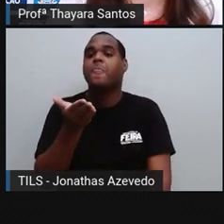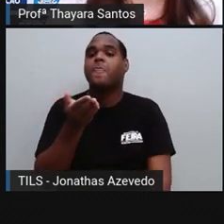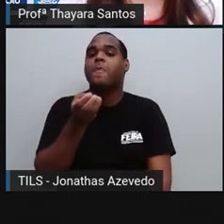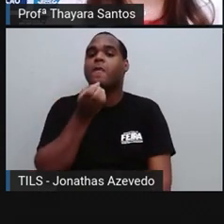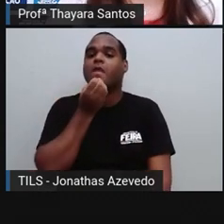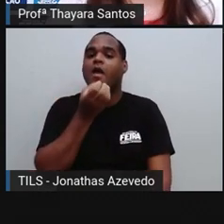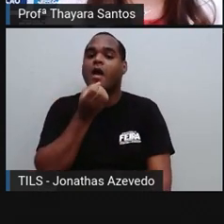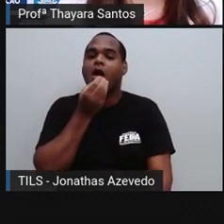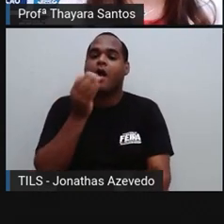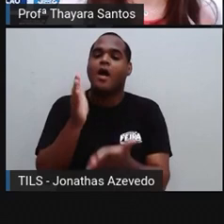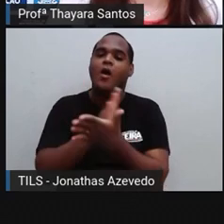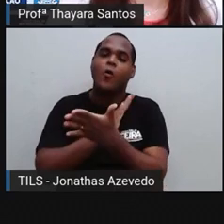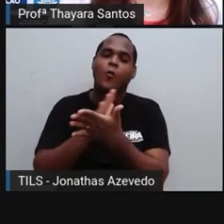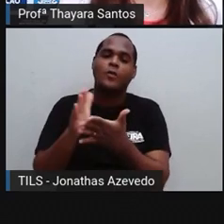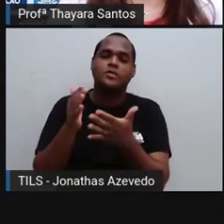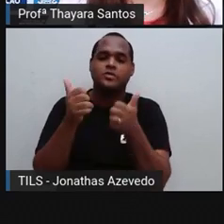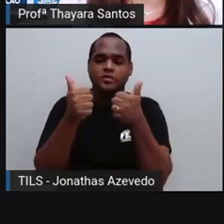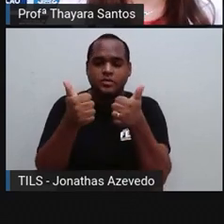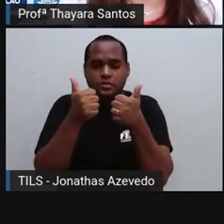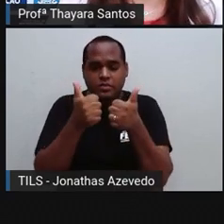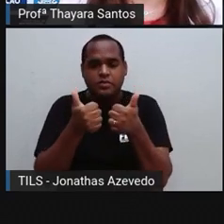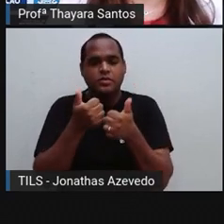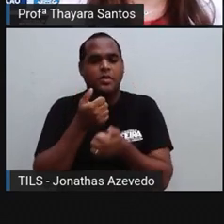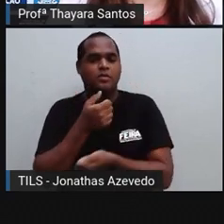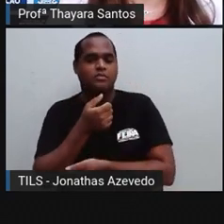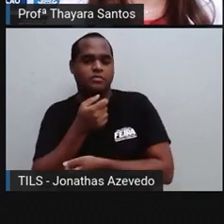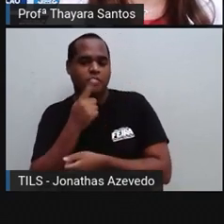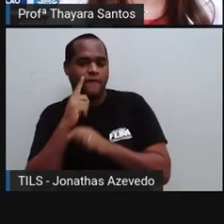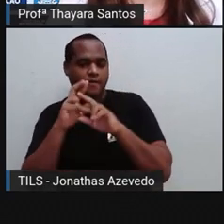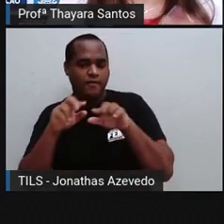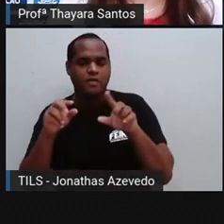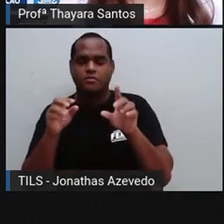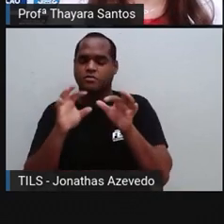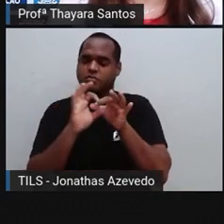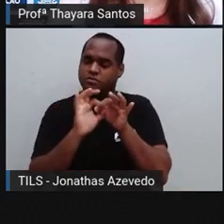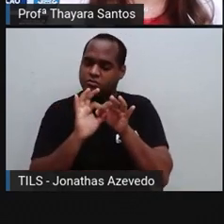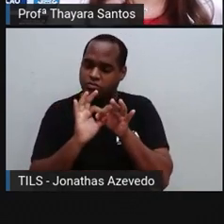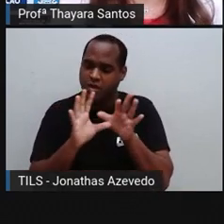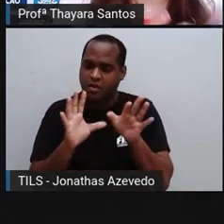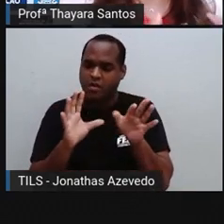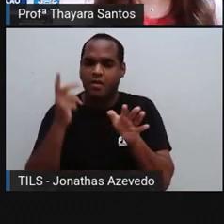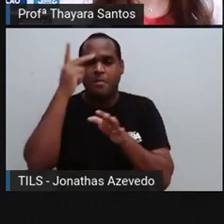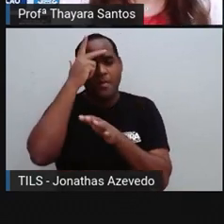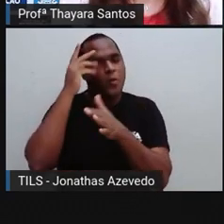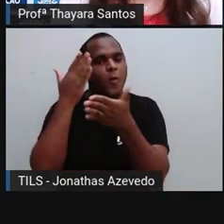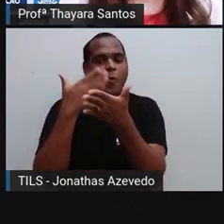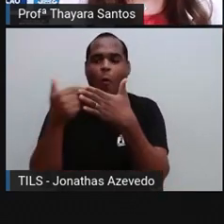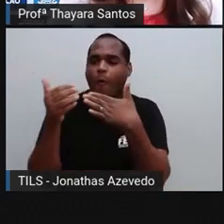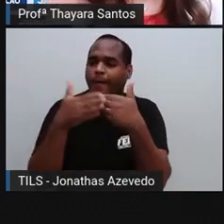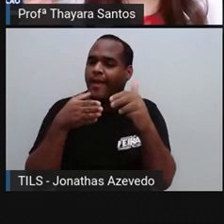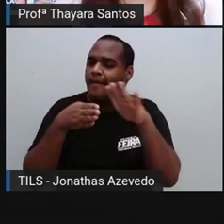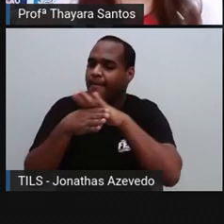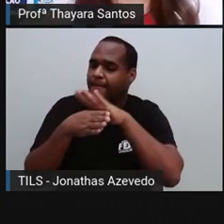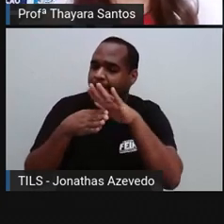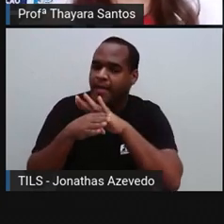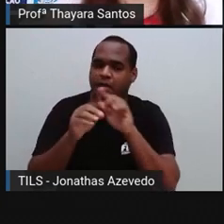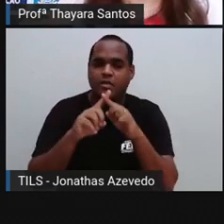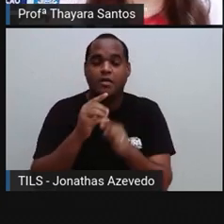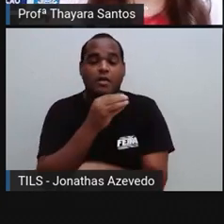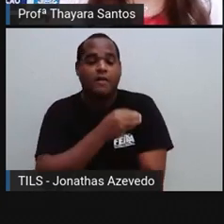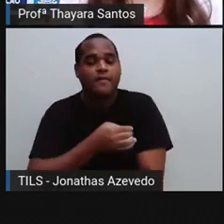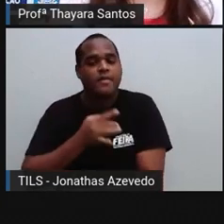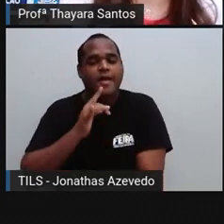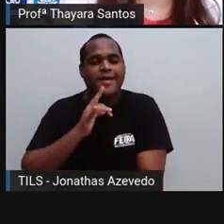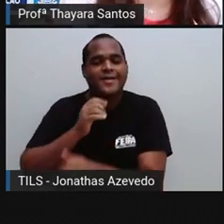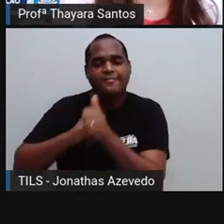As drogas lícitas são aquelas que são comercializadas livremente, que qualquer pessoa tem acesso, como é o exemplo do álcool, como é